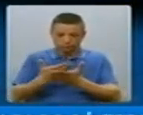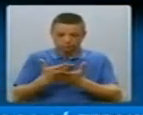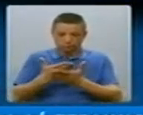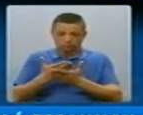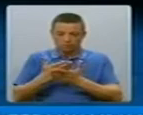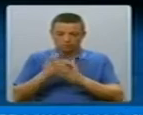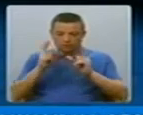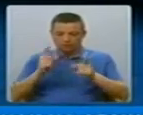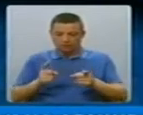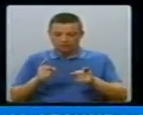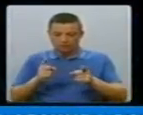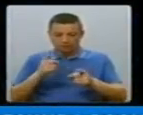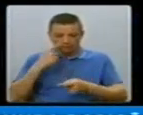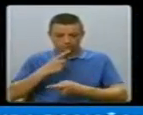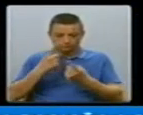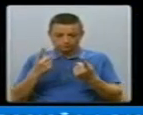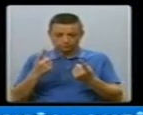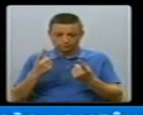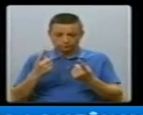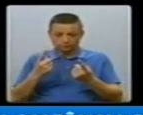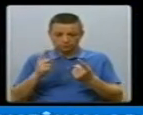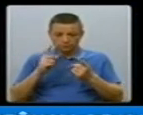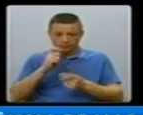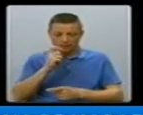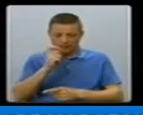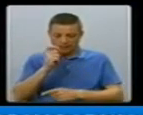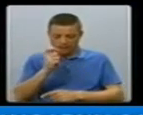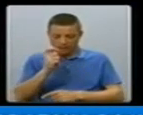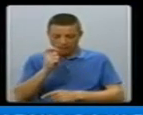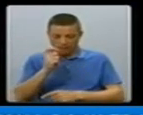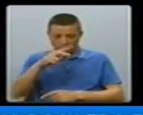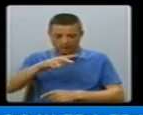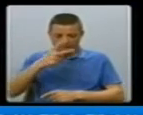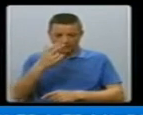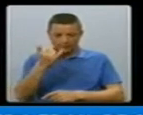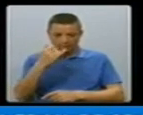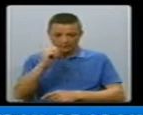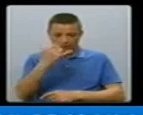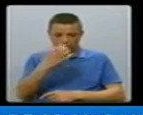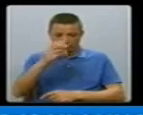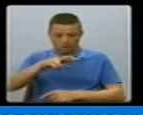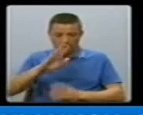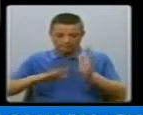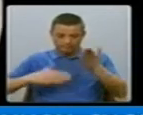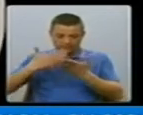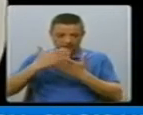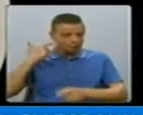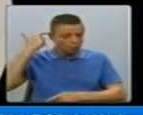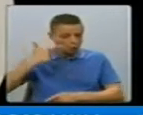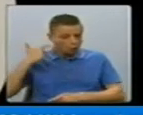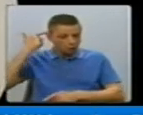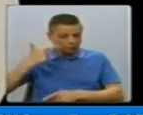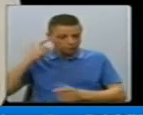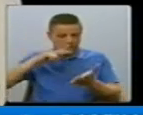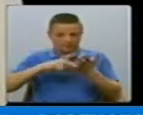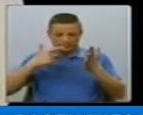é a chamada Envision, que é apresentada pelo Imperial College de Londres e que basicamente é um órbiter com tecnologia de